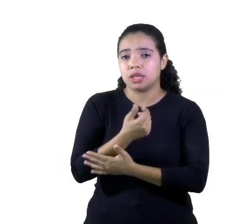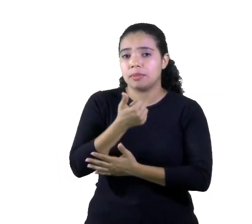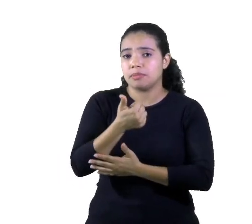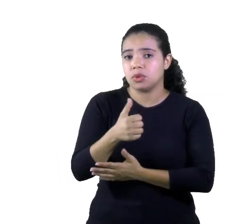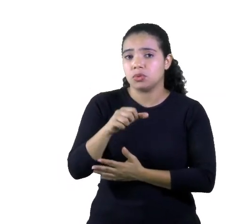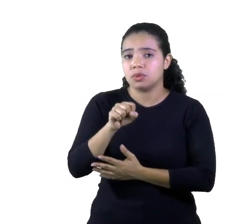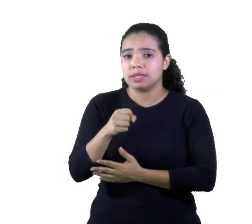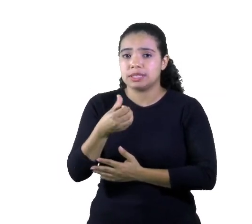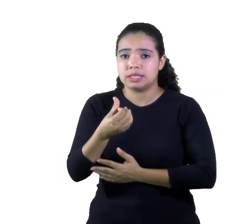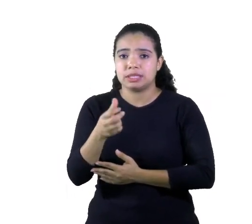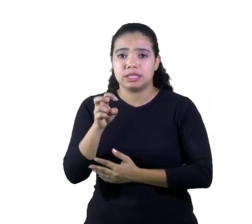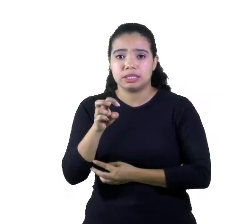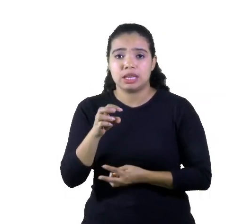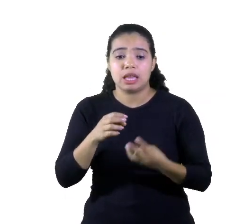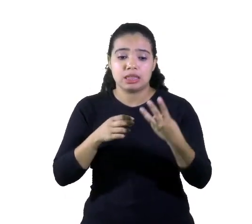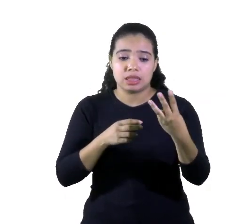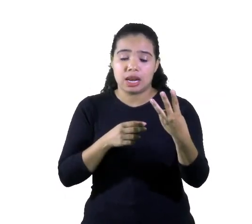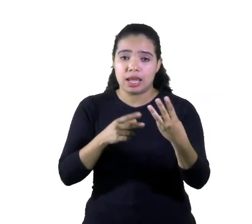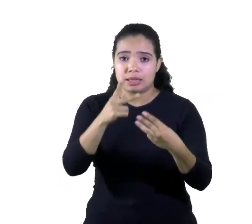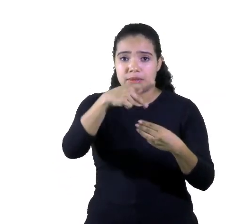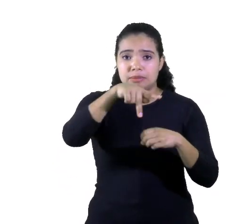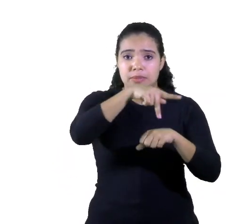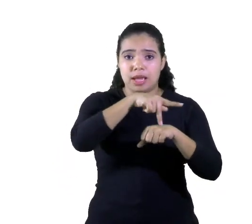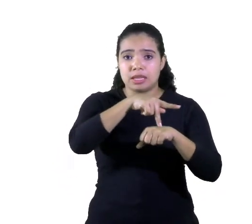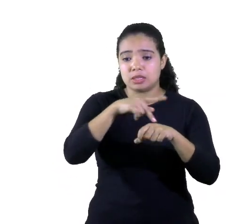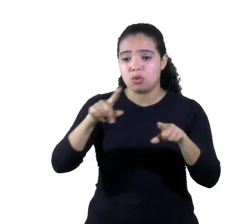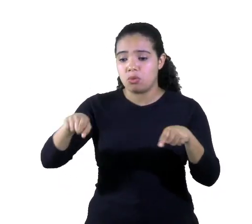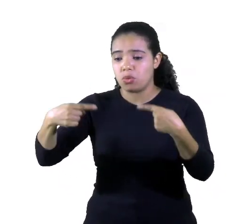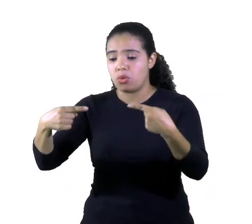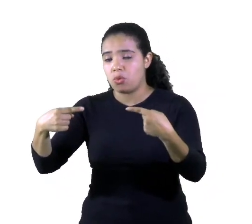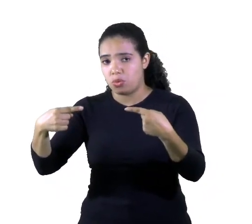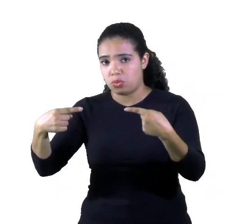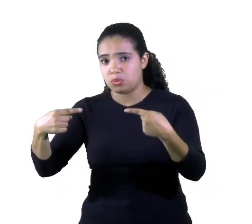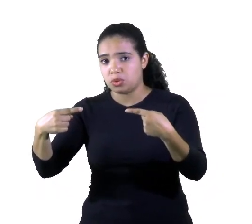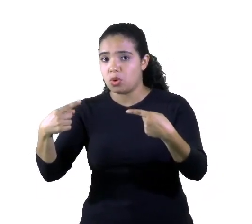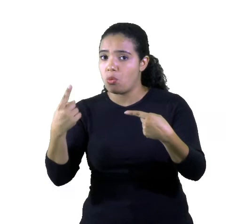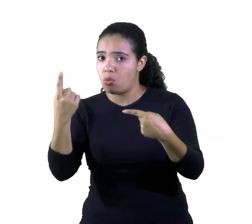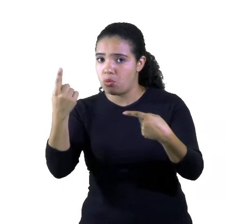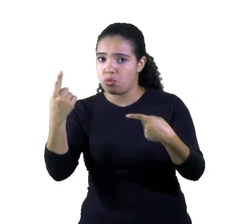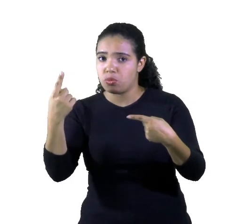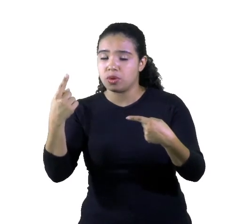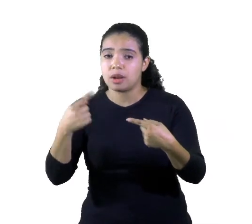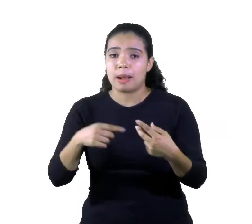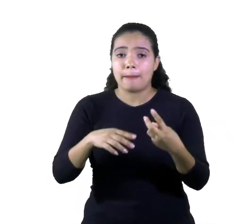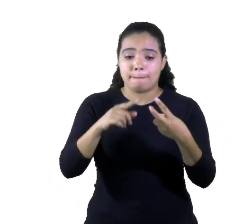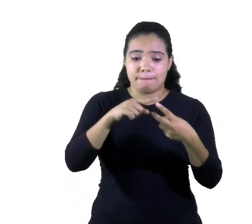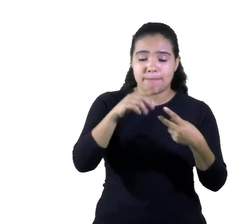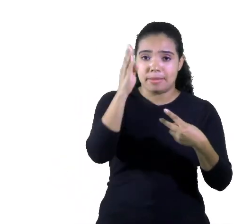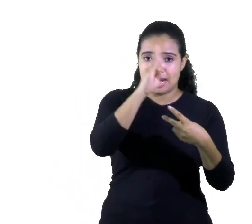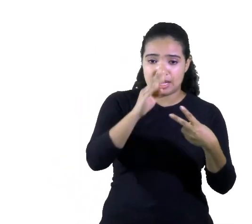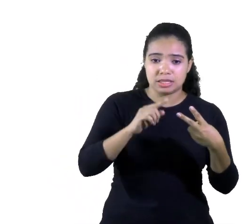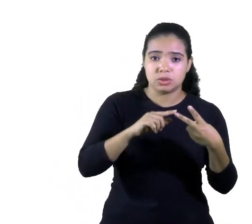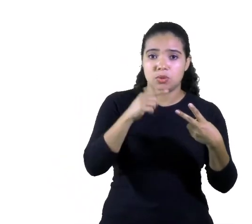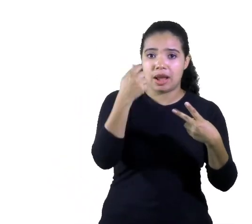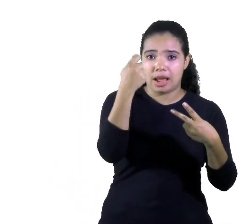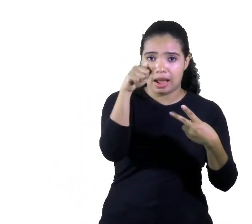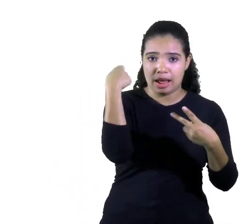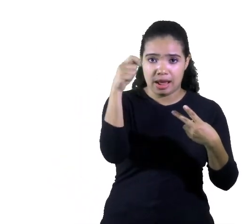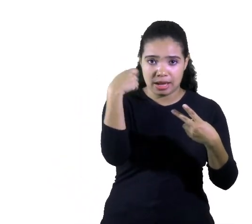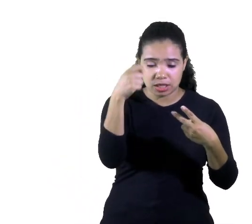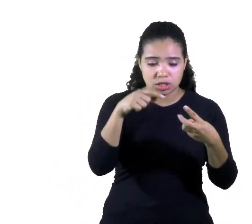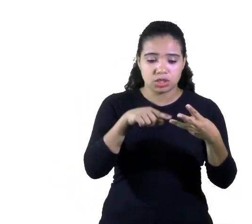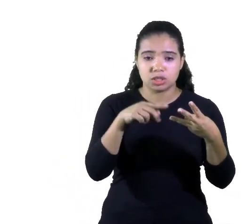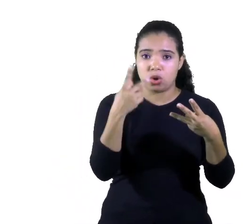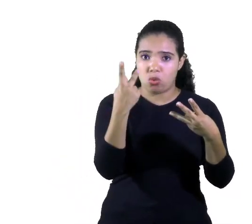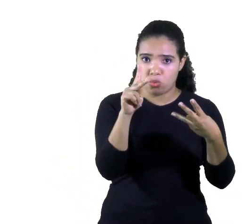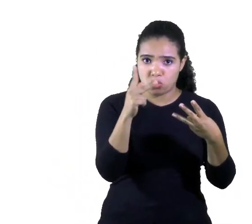3 países contra 1. Brasil, Argentina e Uruguai se unem contra o Paraguai.